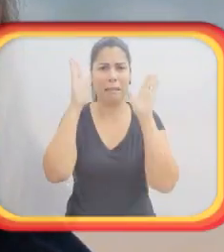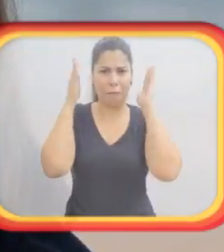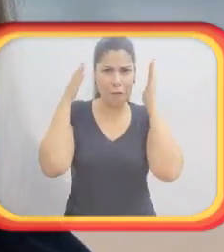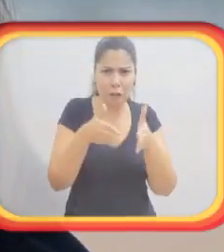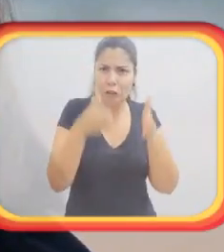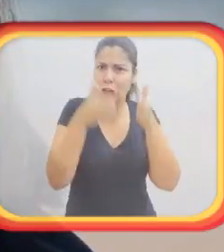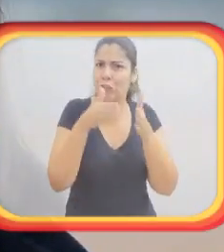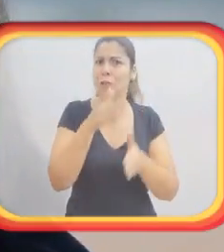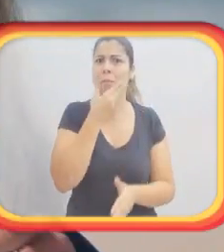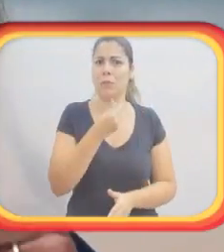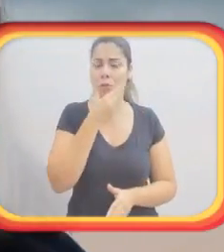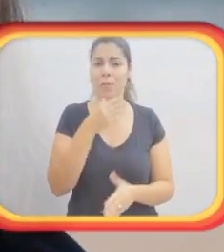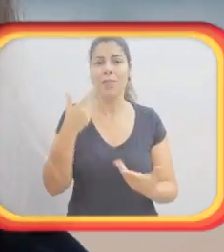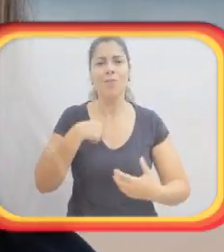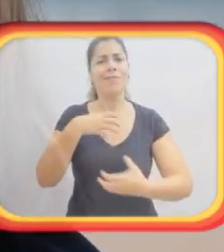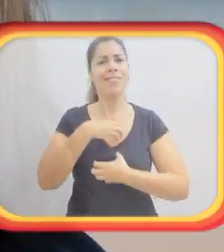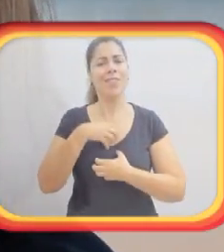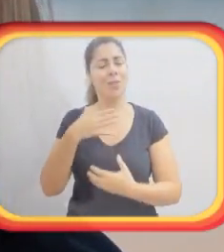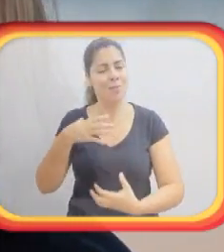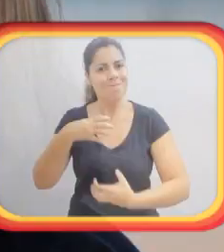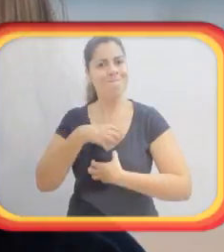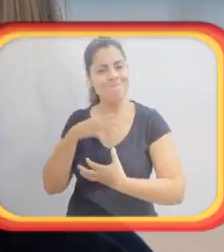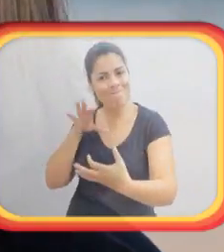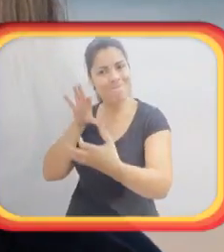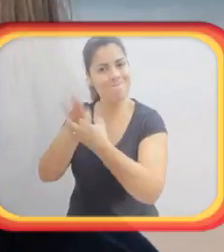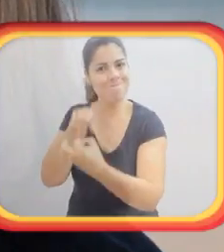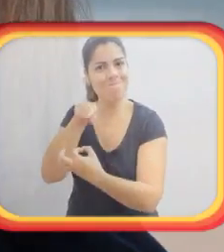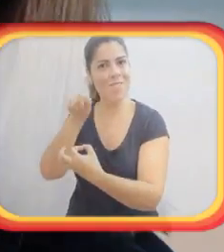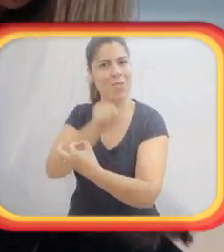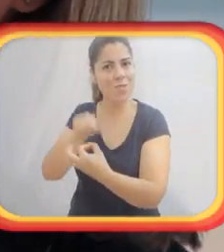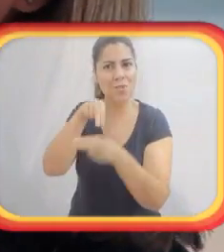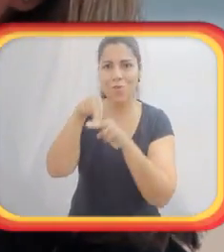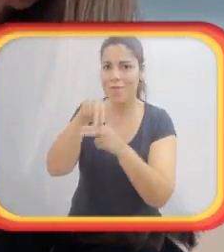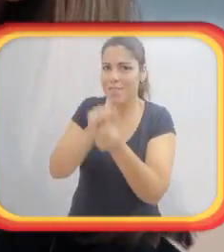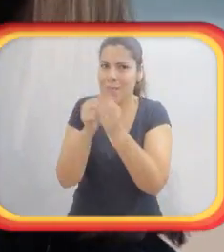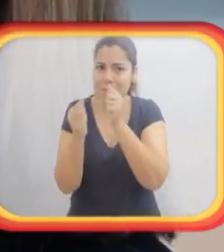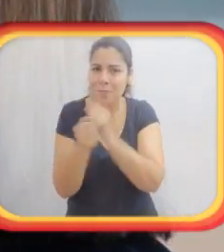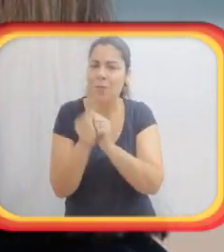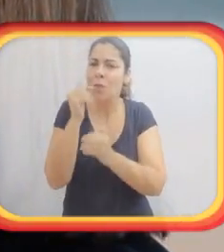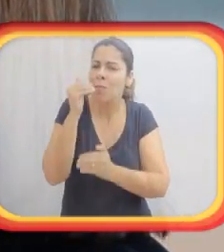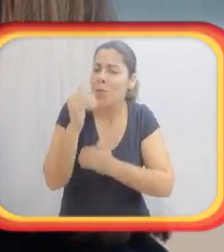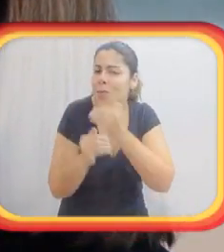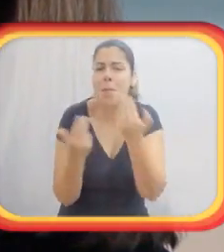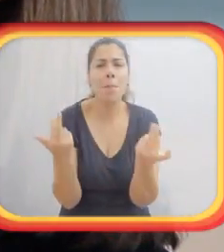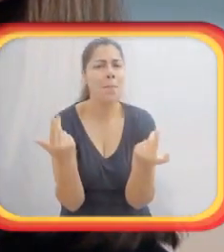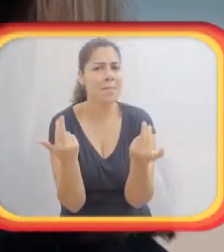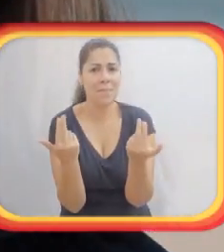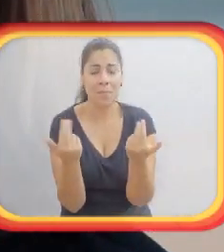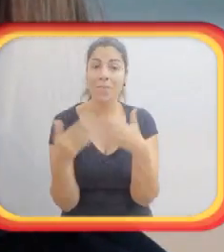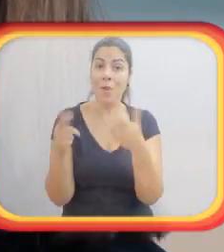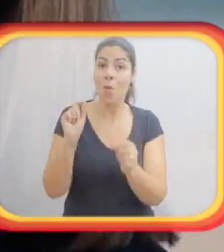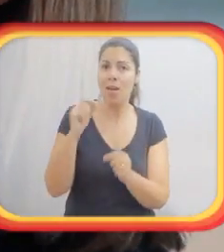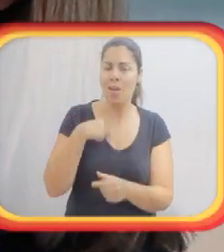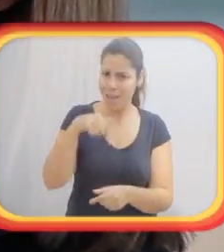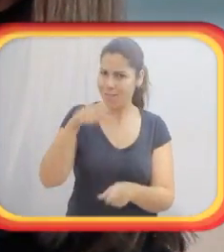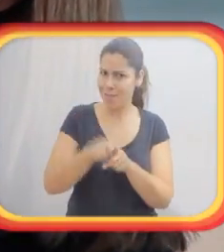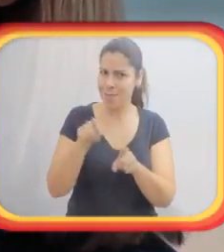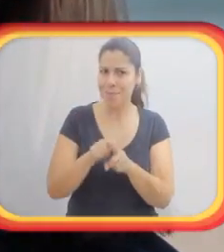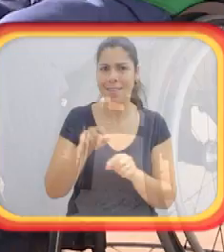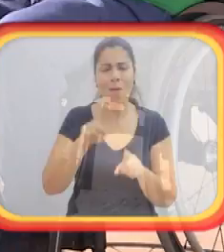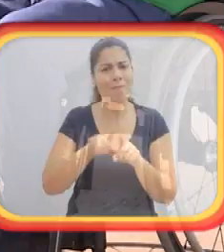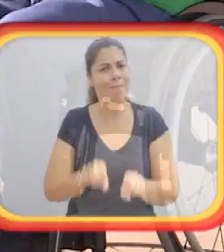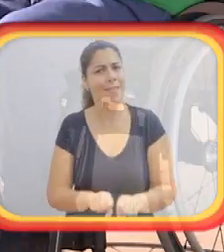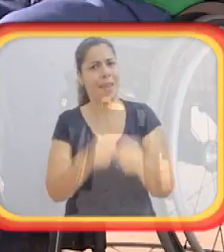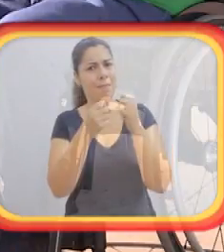num desporto tão masculino, entre aspas. O que eu senti quando me liguei à Associação de Surf Adaptado foi um pouco a mesma coisa.